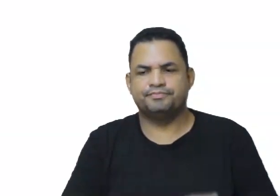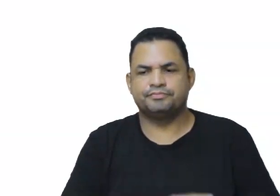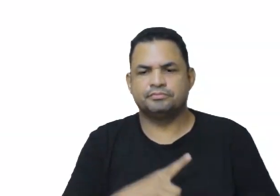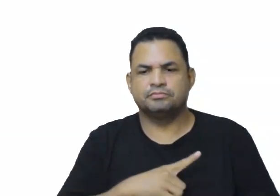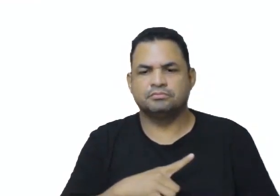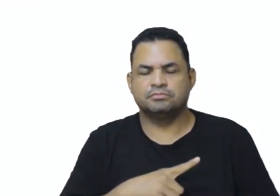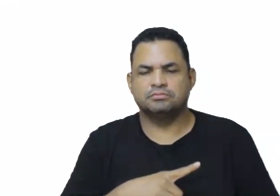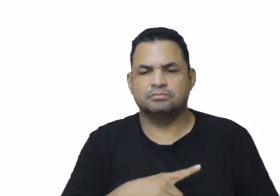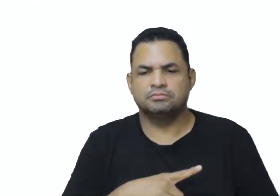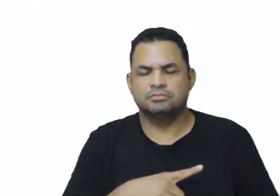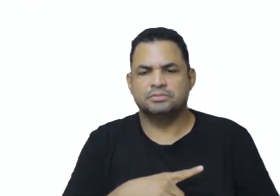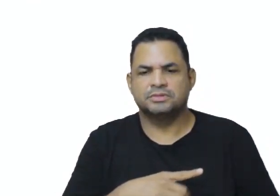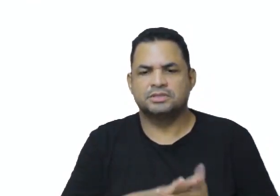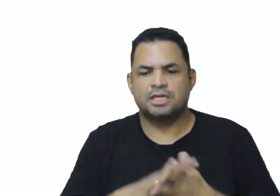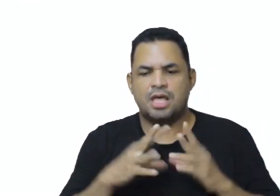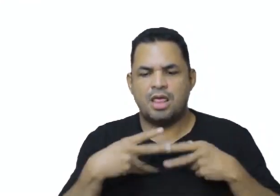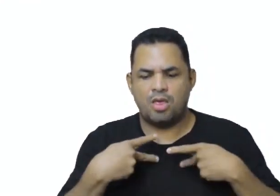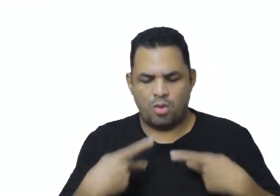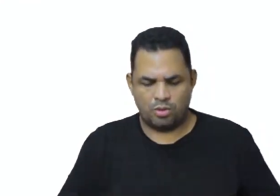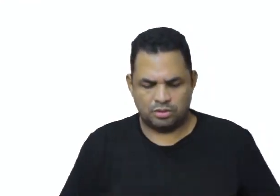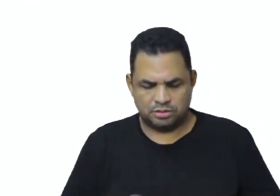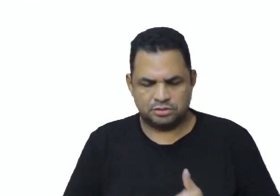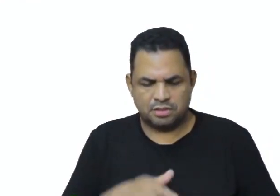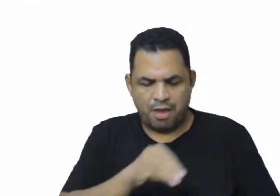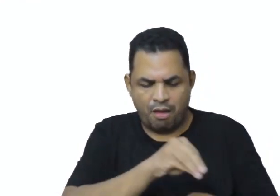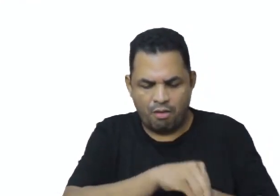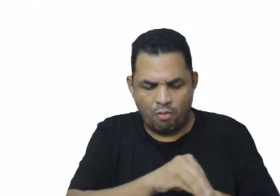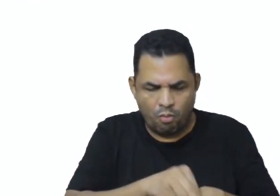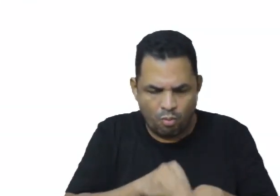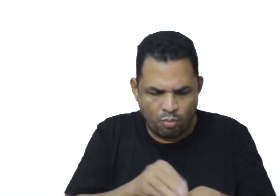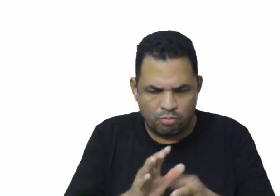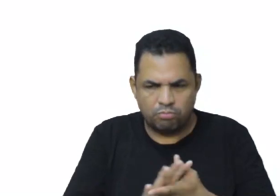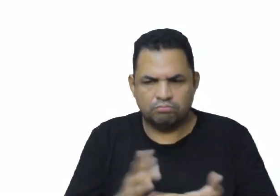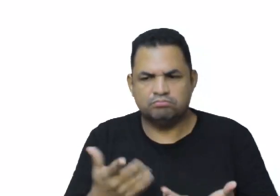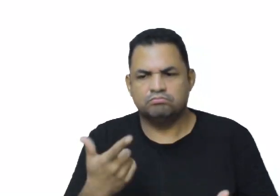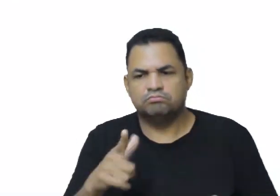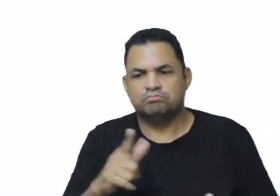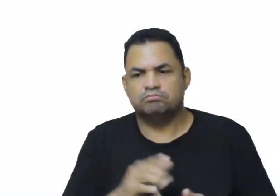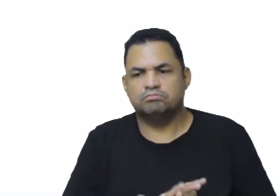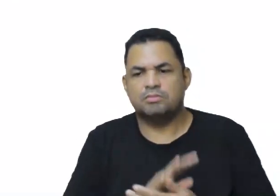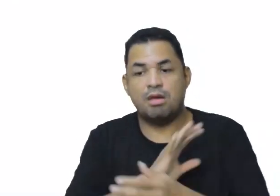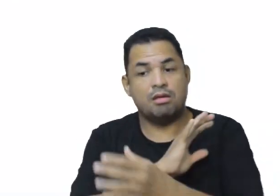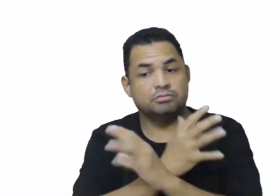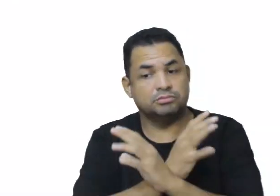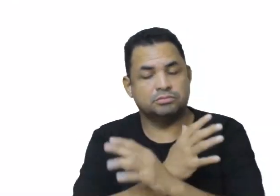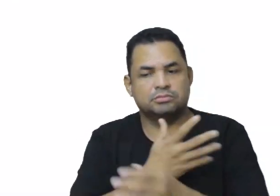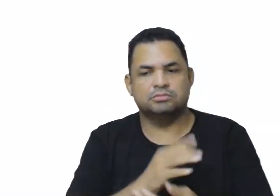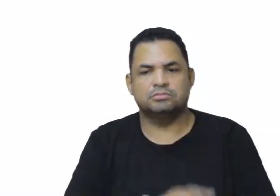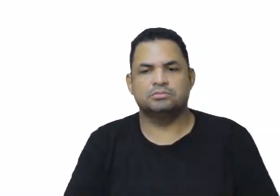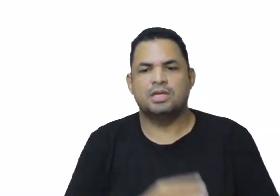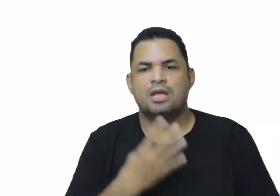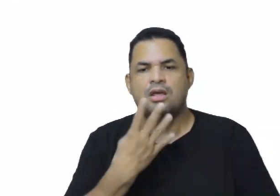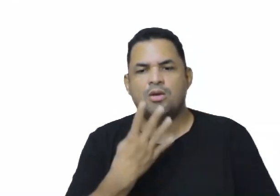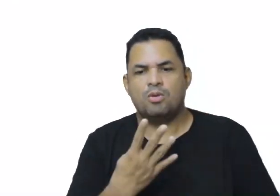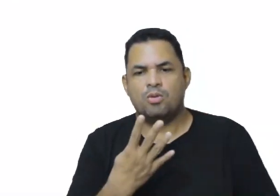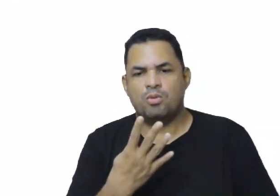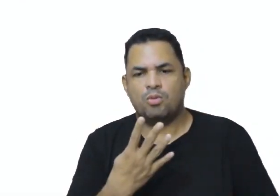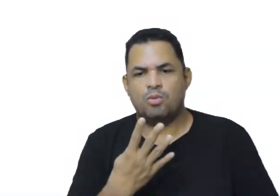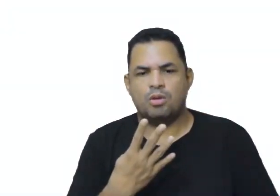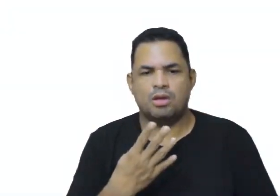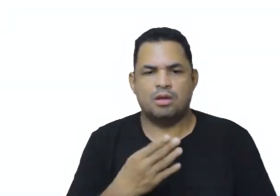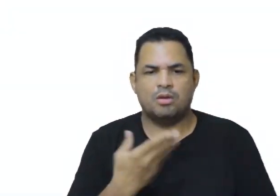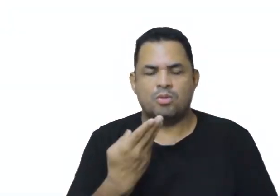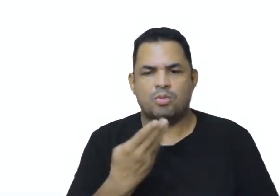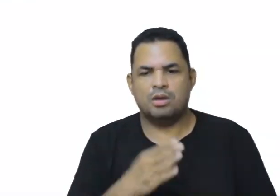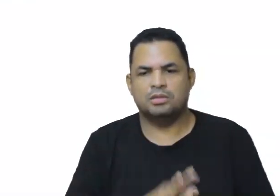esse organismo receba aí os nutrientes, ainda que ele não tenha aí esqueleto. Então, quando chega a 4 semanas, aí,